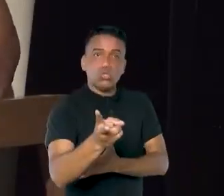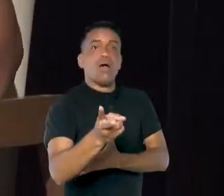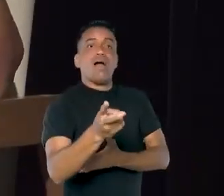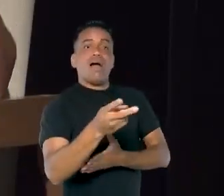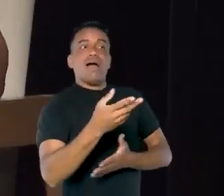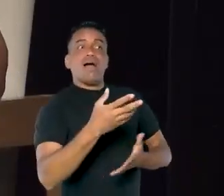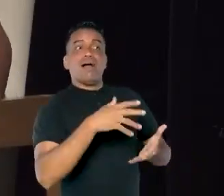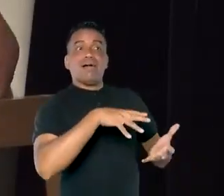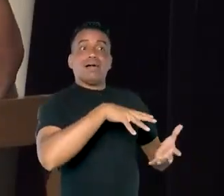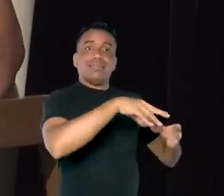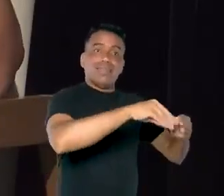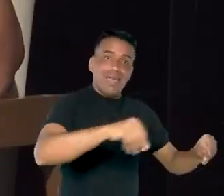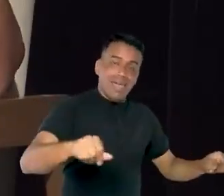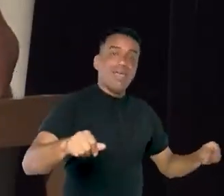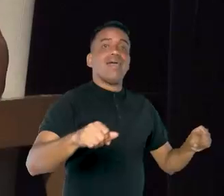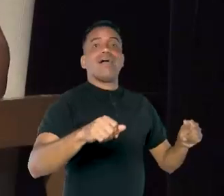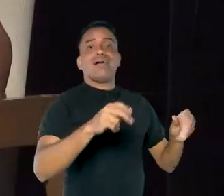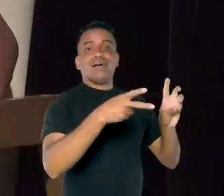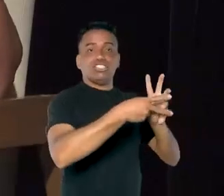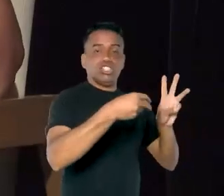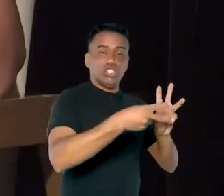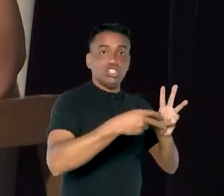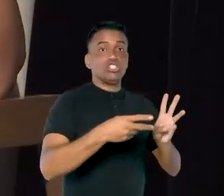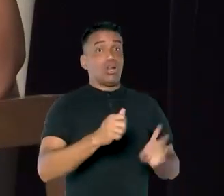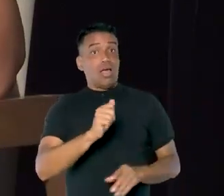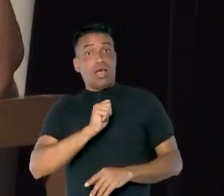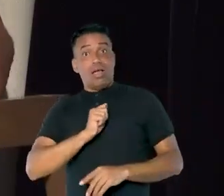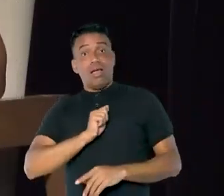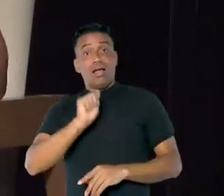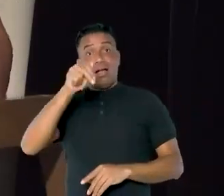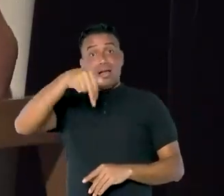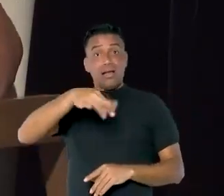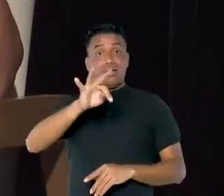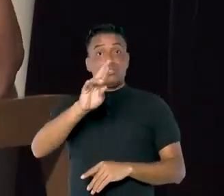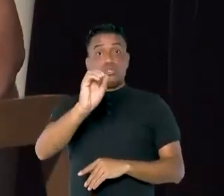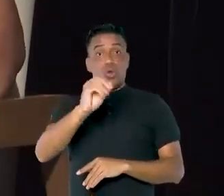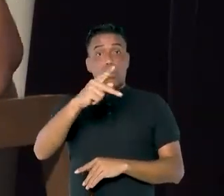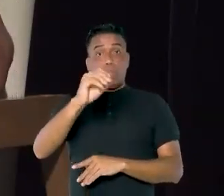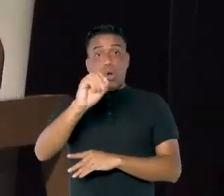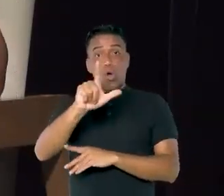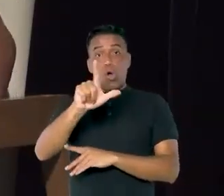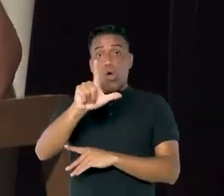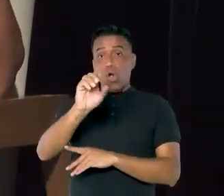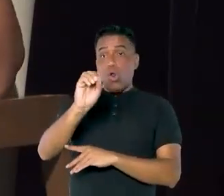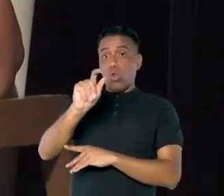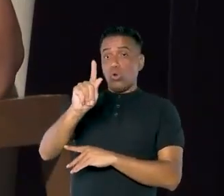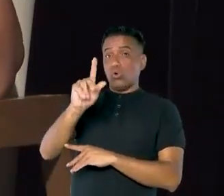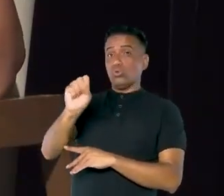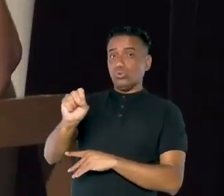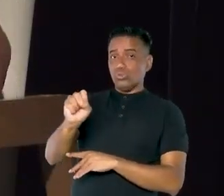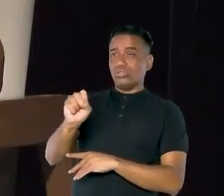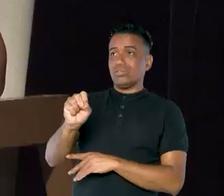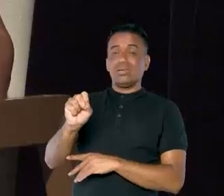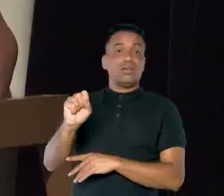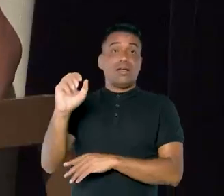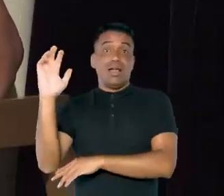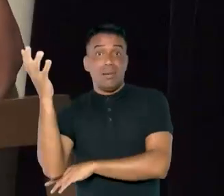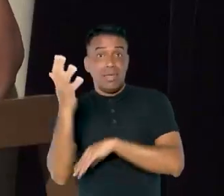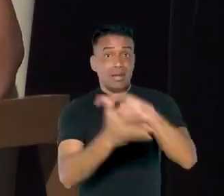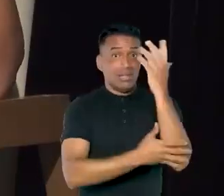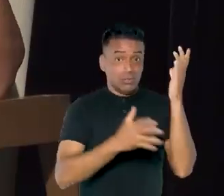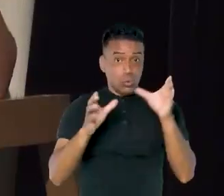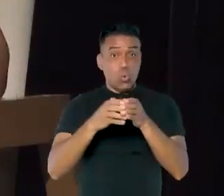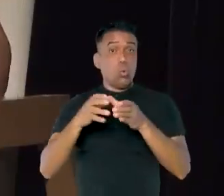demarcadas. Os antropólogos, os cientistas sociais, os ambientalistas, né, que lutaram para manter as nossas terras